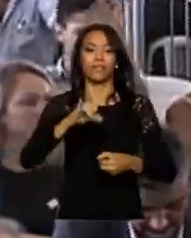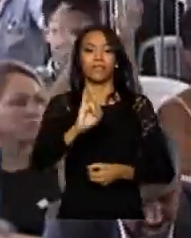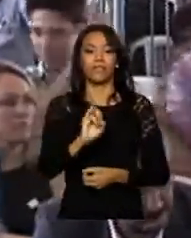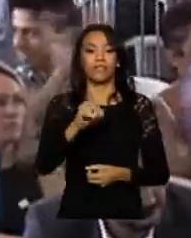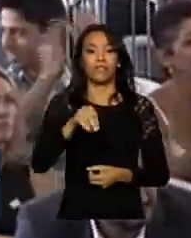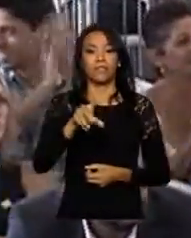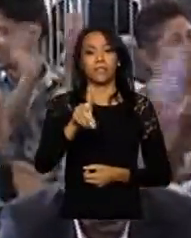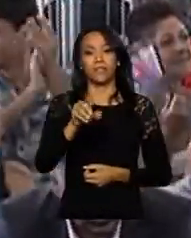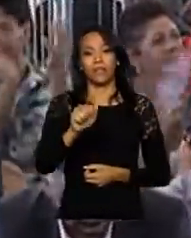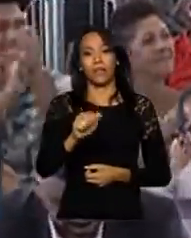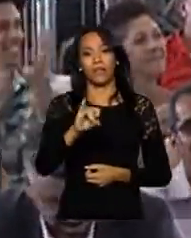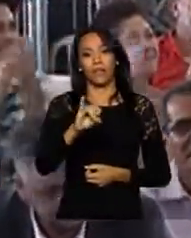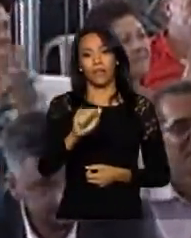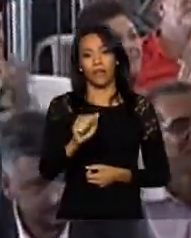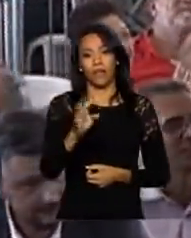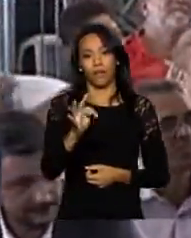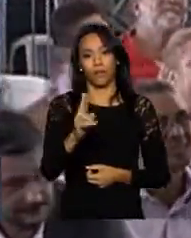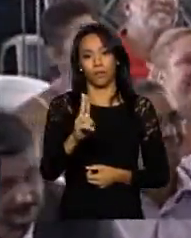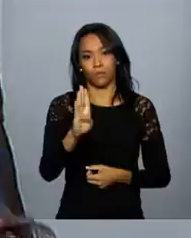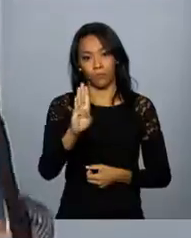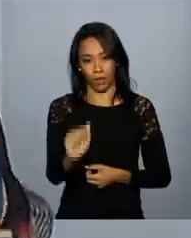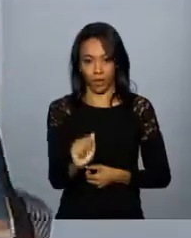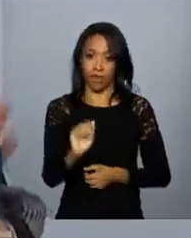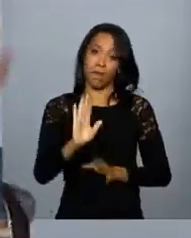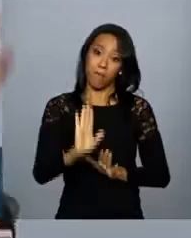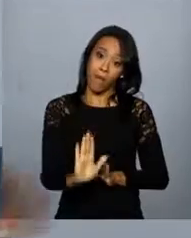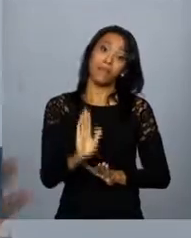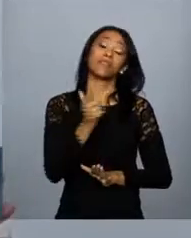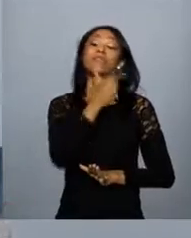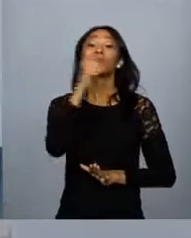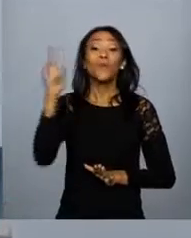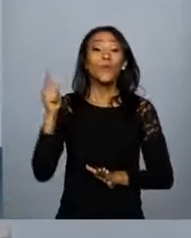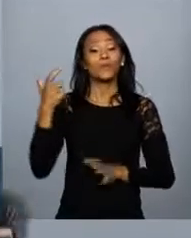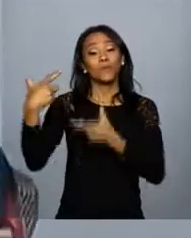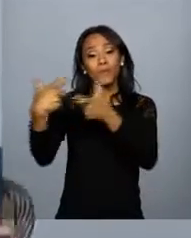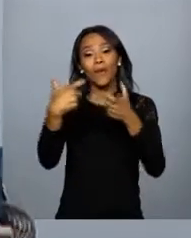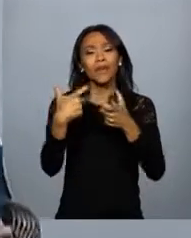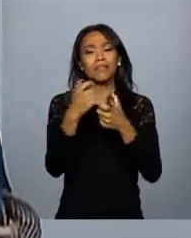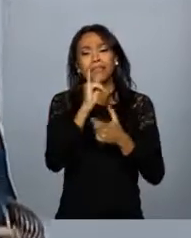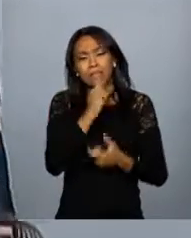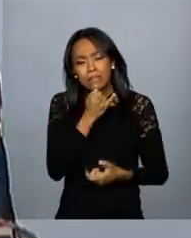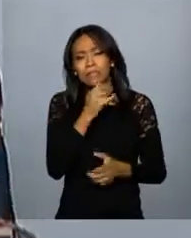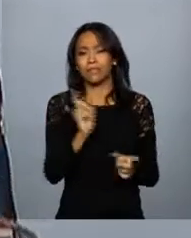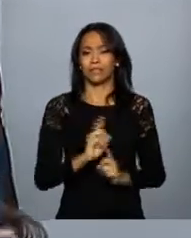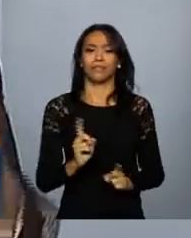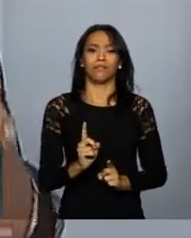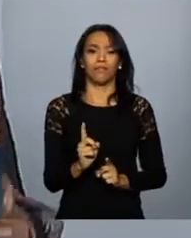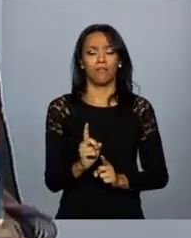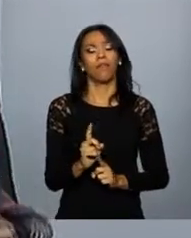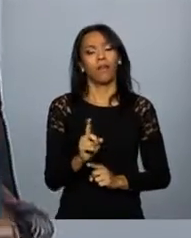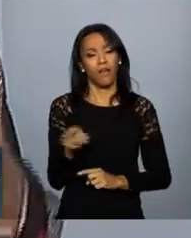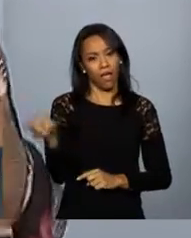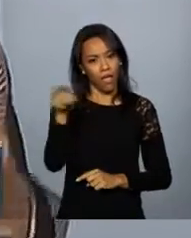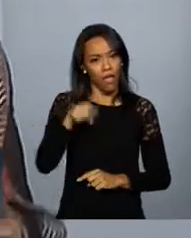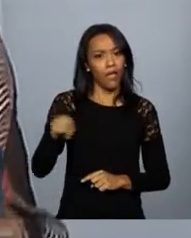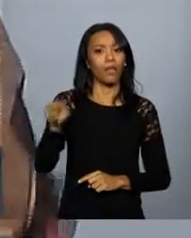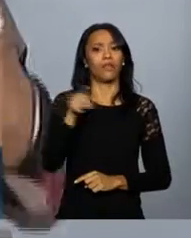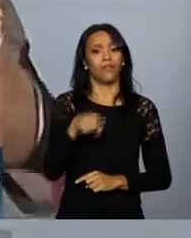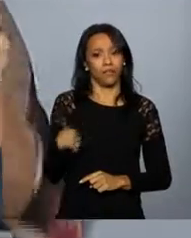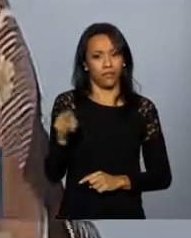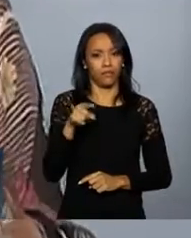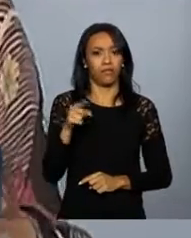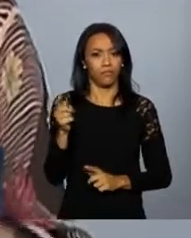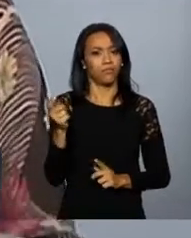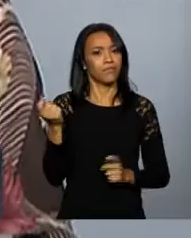Mas o pessoal de Itu não precisa ficar triste. Eles também podem